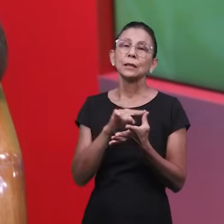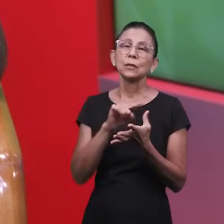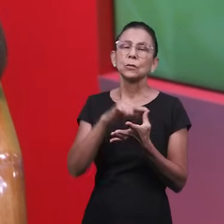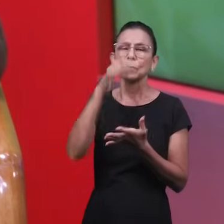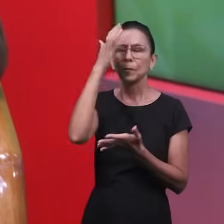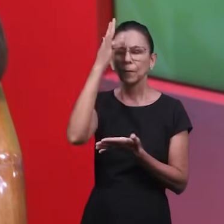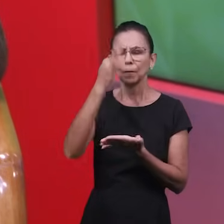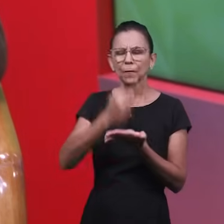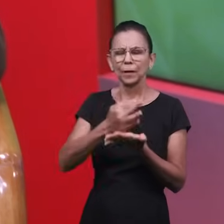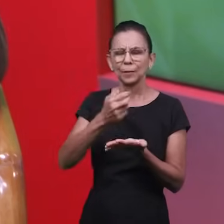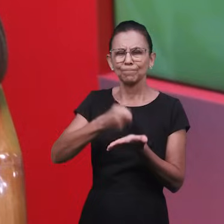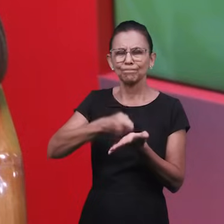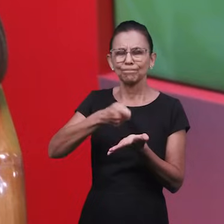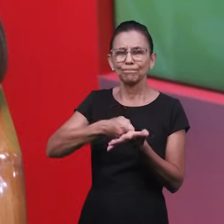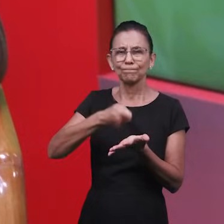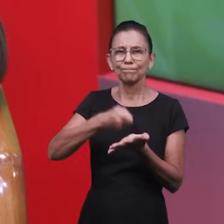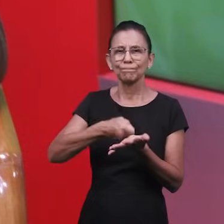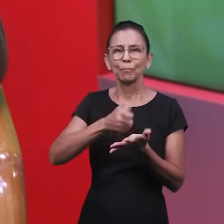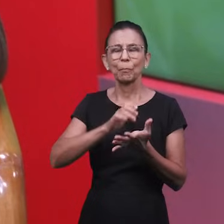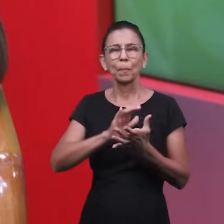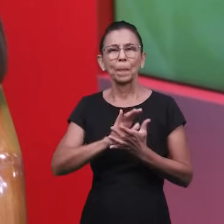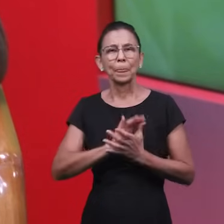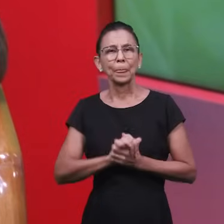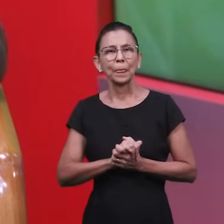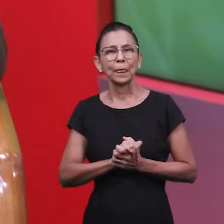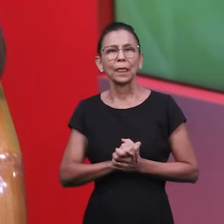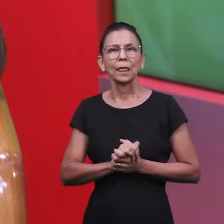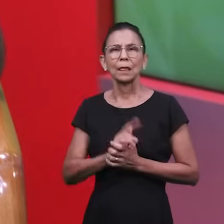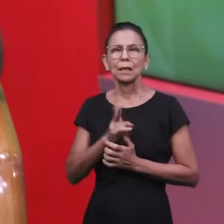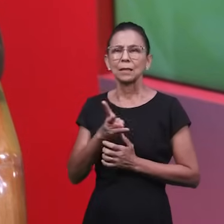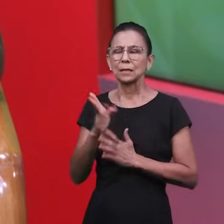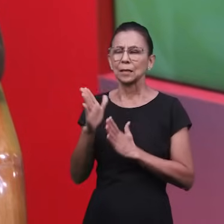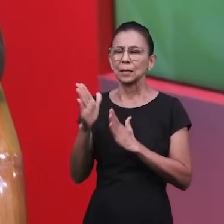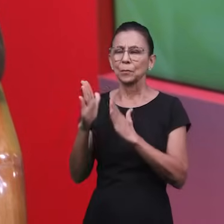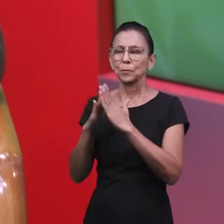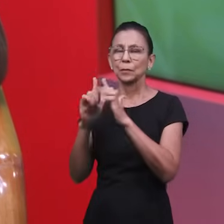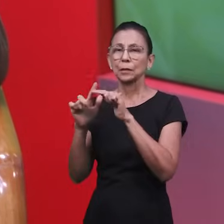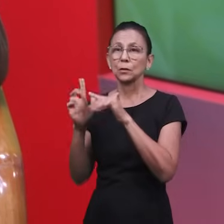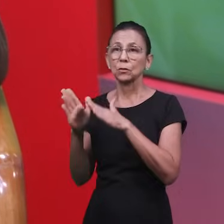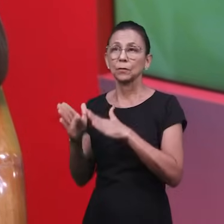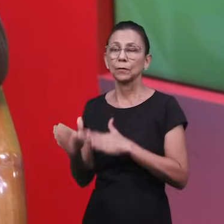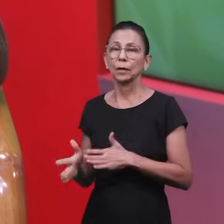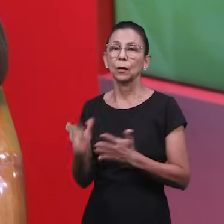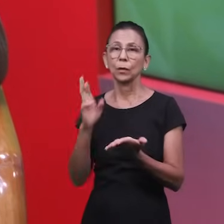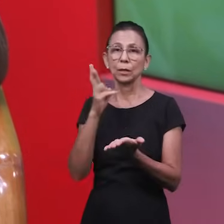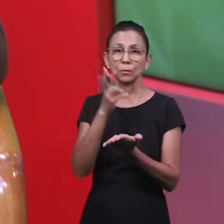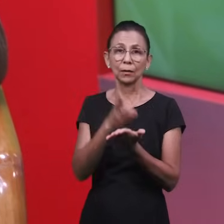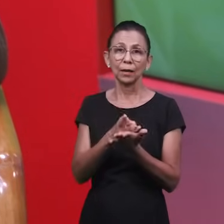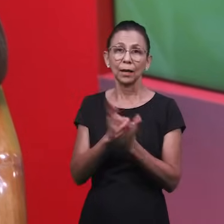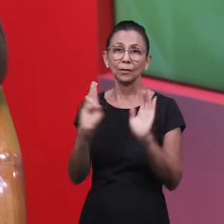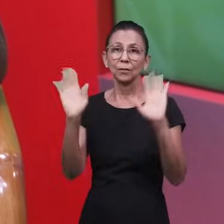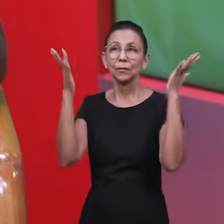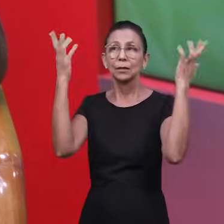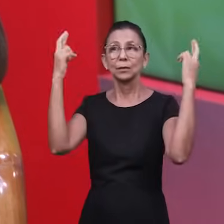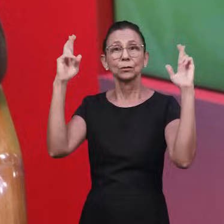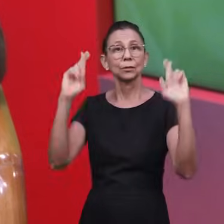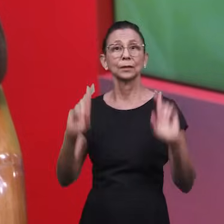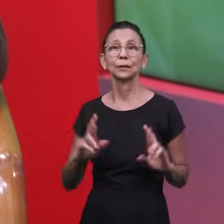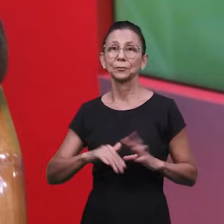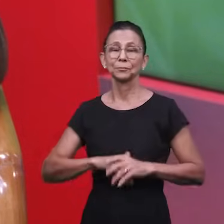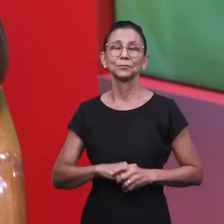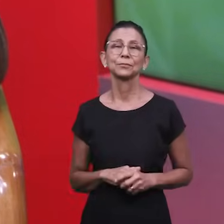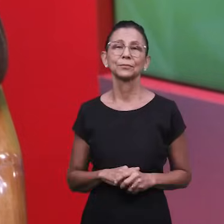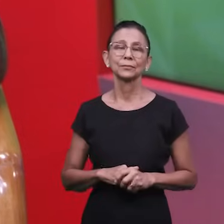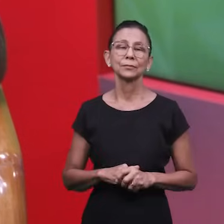fruto de uma fé perseverante, é o fruto de uma fidelidade de uma igreja. Então, Josias, eu disse